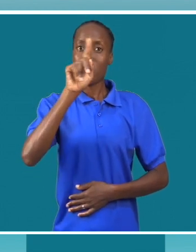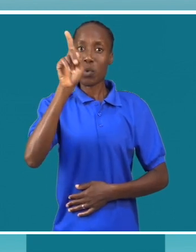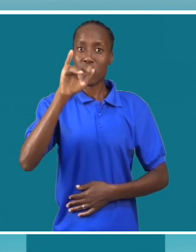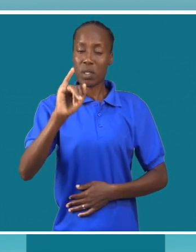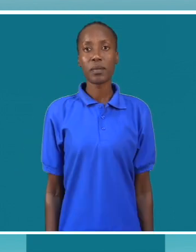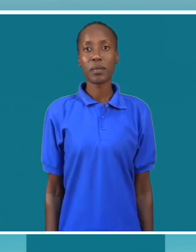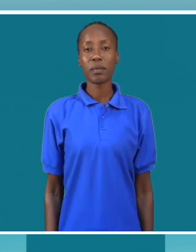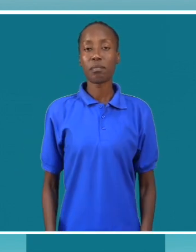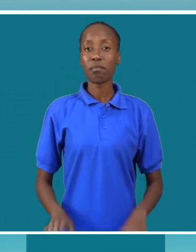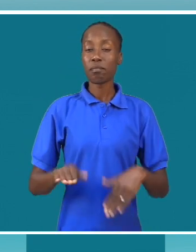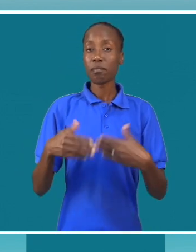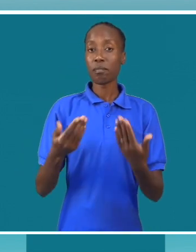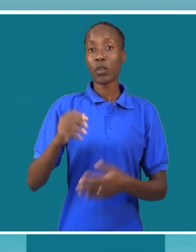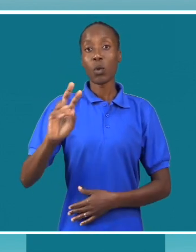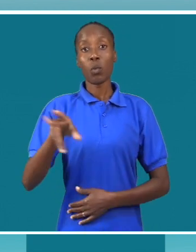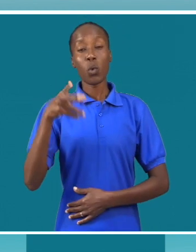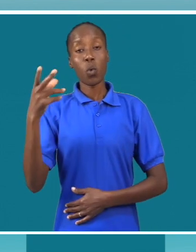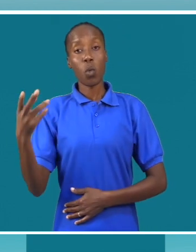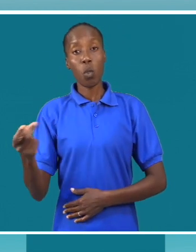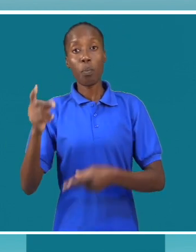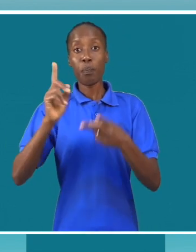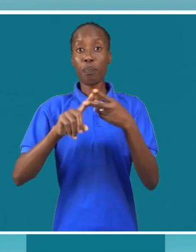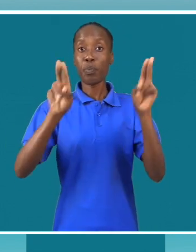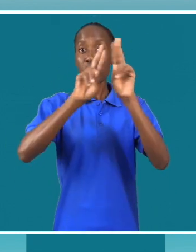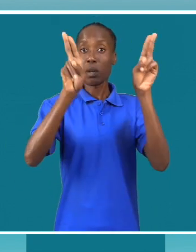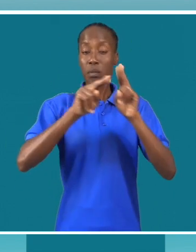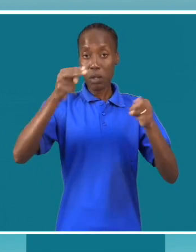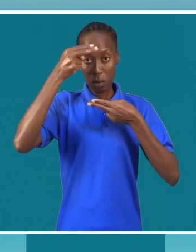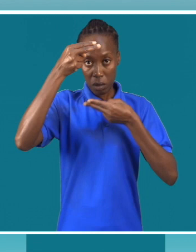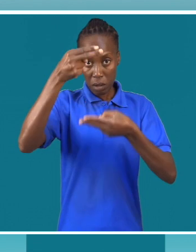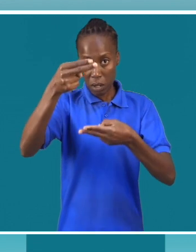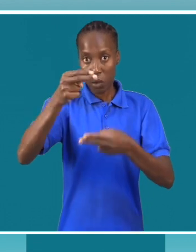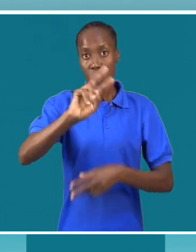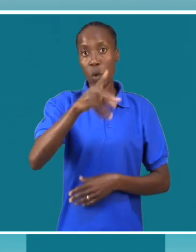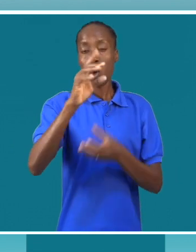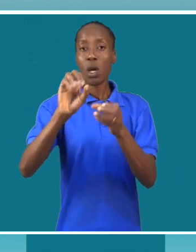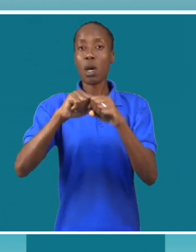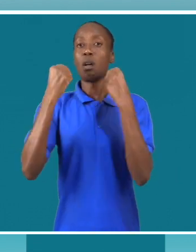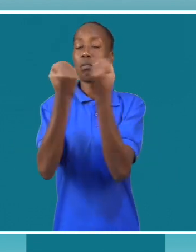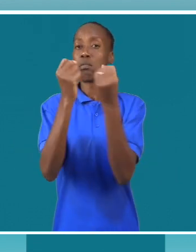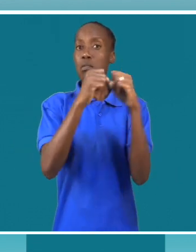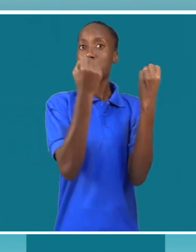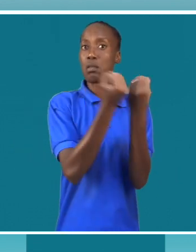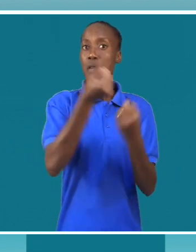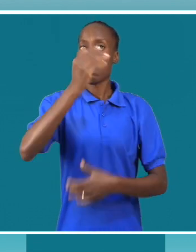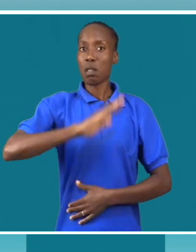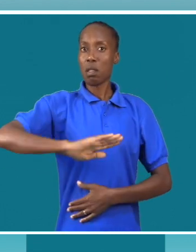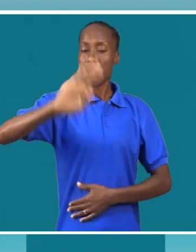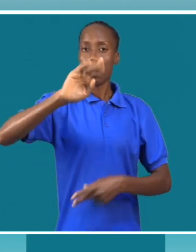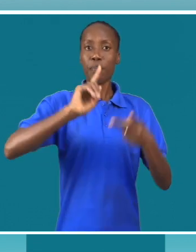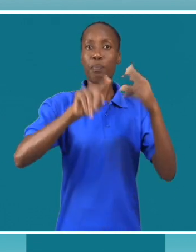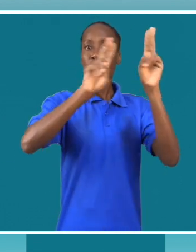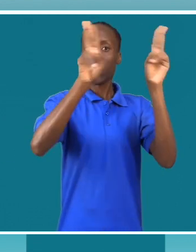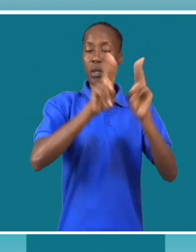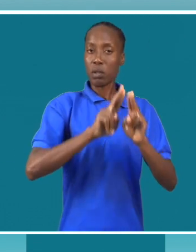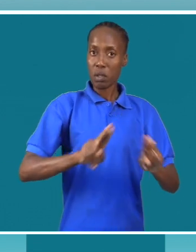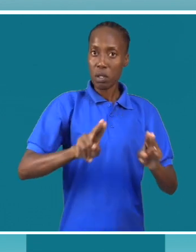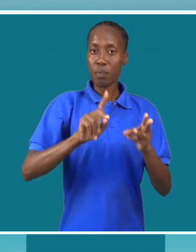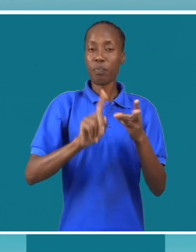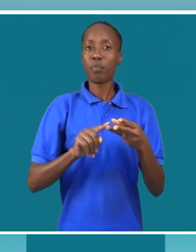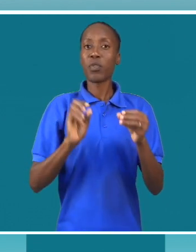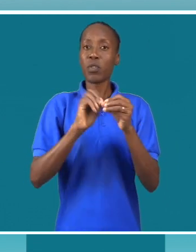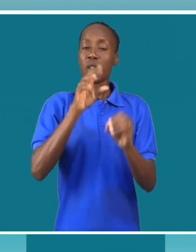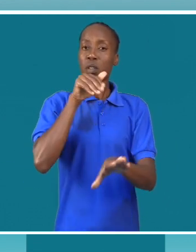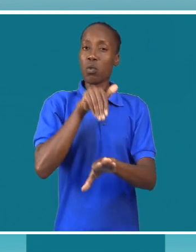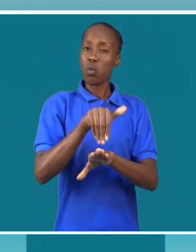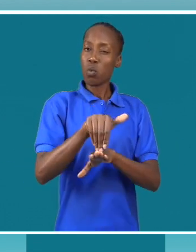Por outro lado, o Handicap Internacional com outras organizações nacionais e internacionais vão continuar